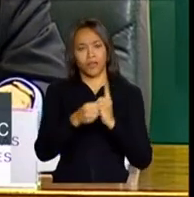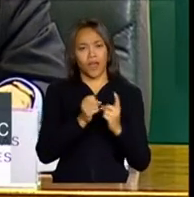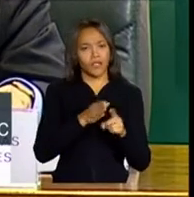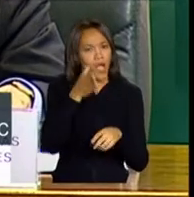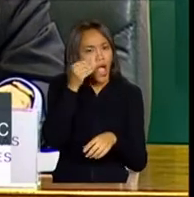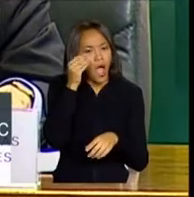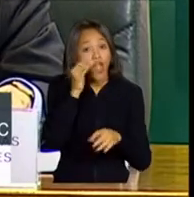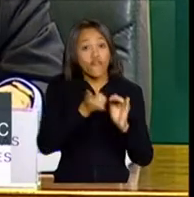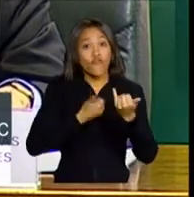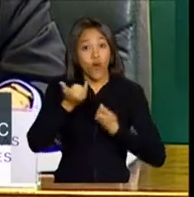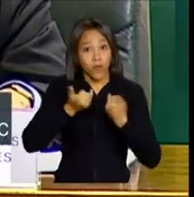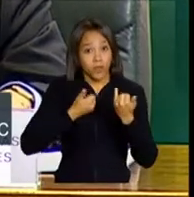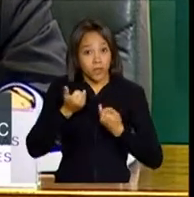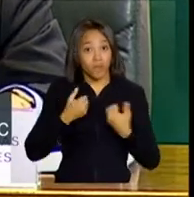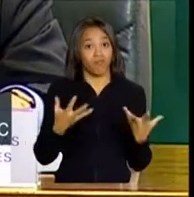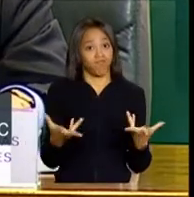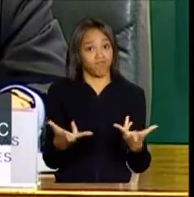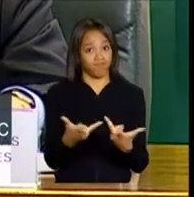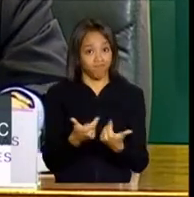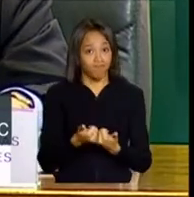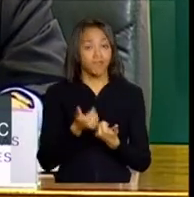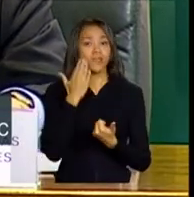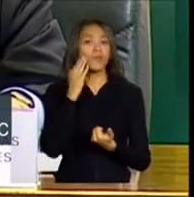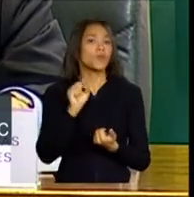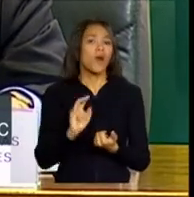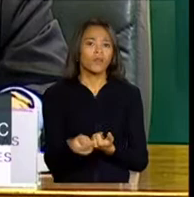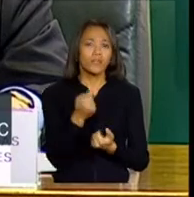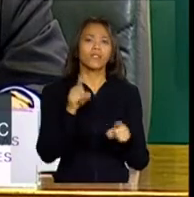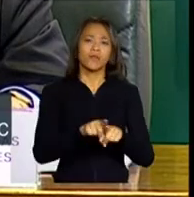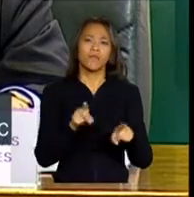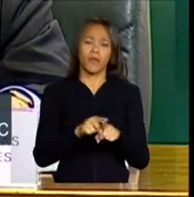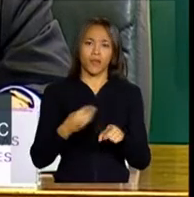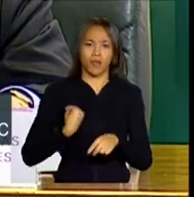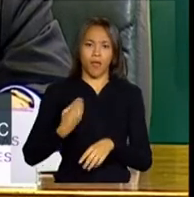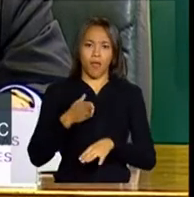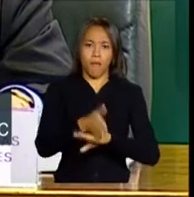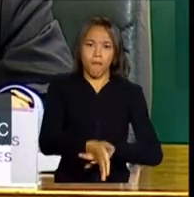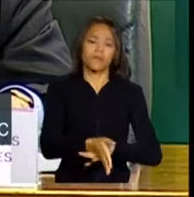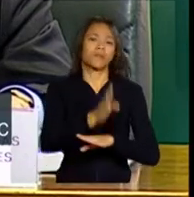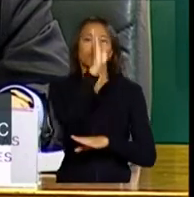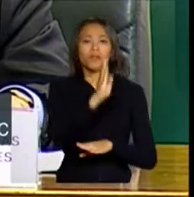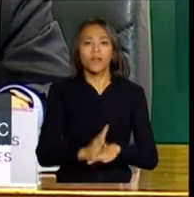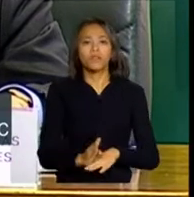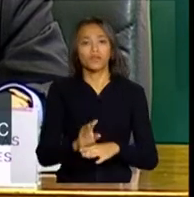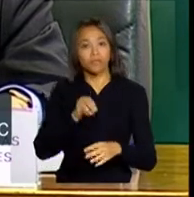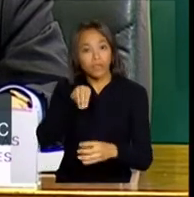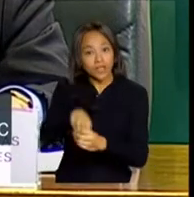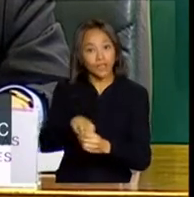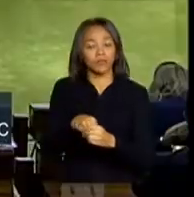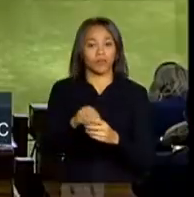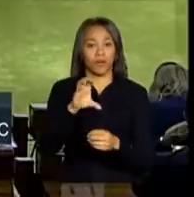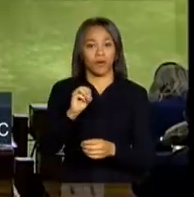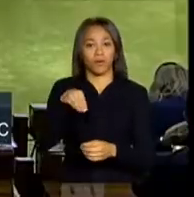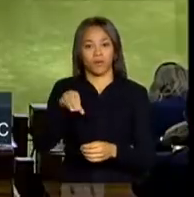a informações de qualidade sobre a participação do Brasil no sistema de solução de controversas